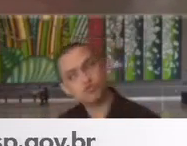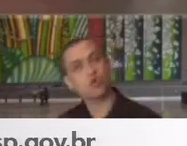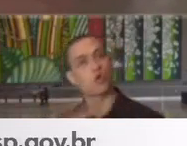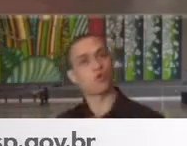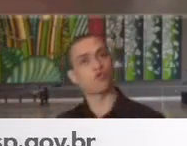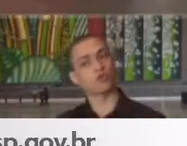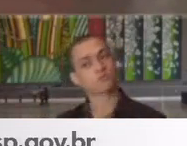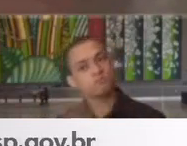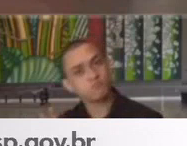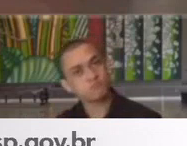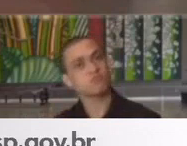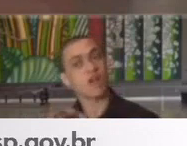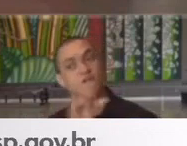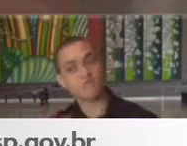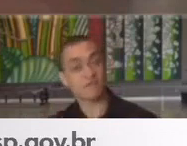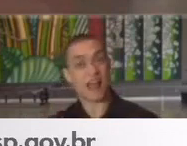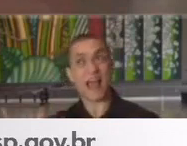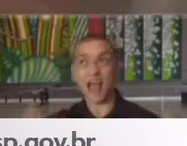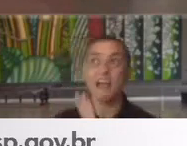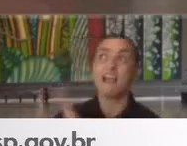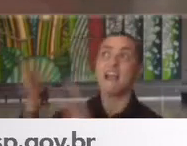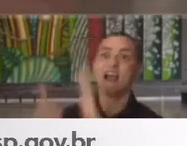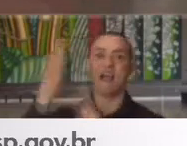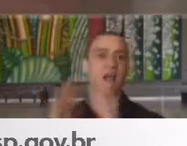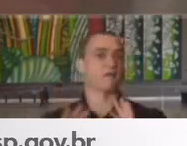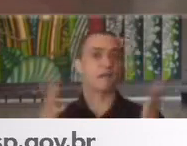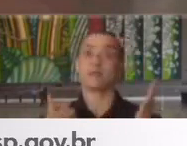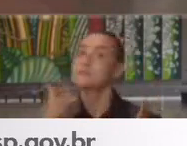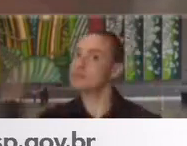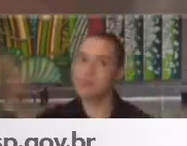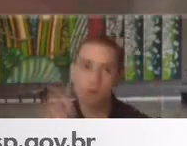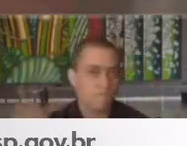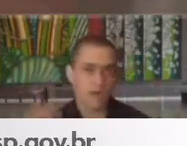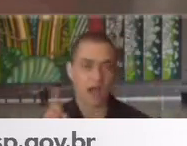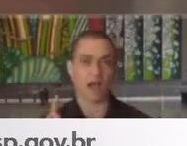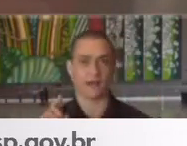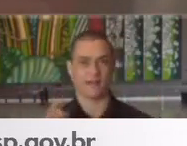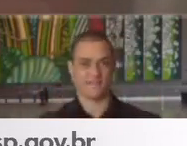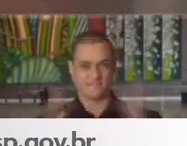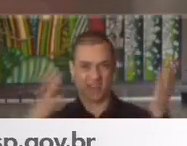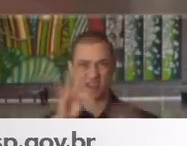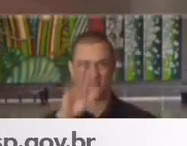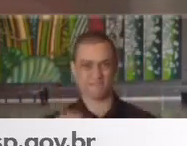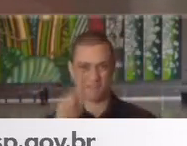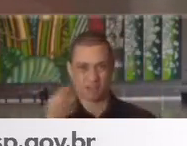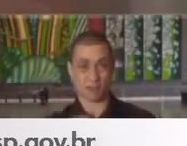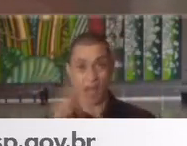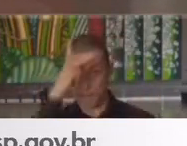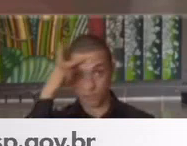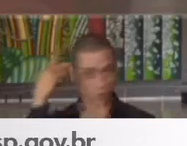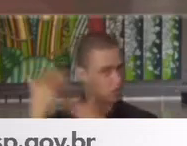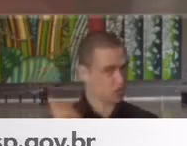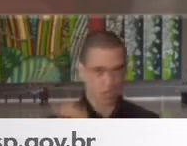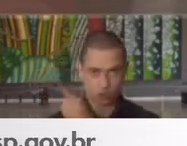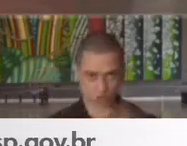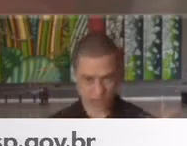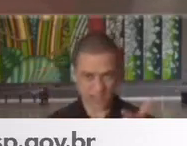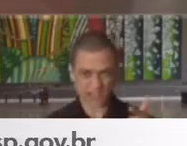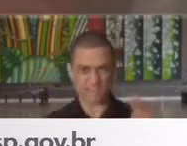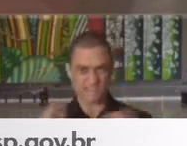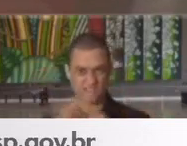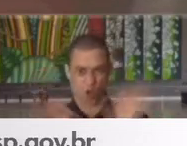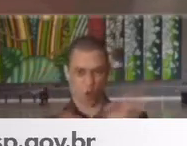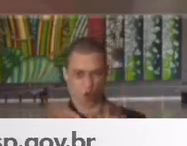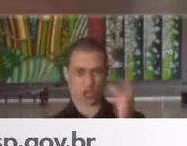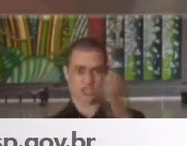não aceitar convites dessa natureza e não participar de bailes funk. E aos irresponsáveis que estão promovendo esses bailes,